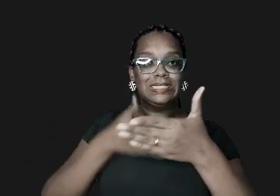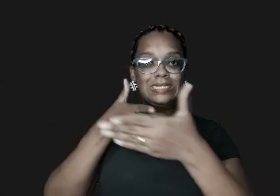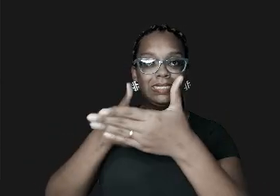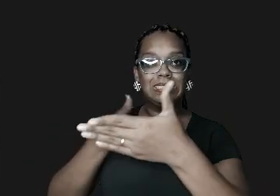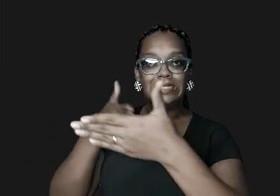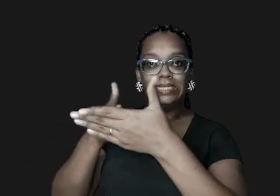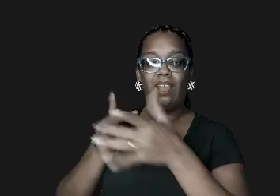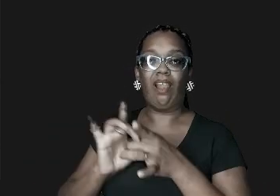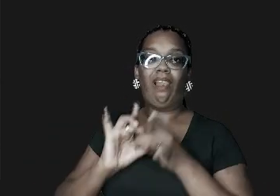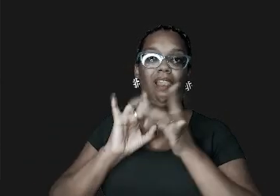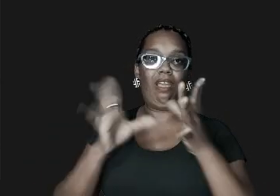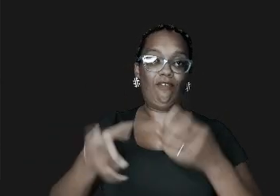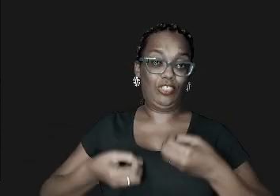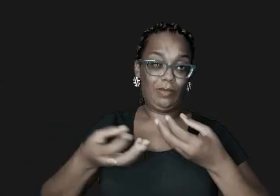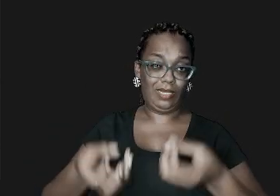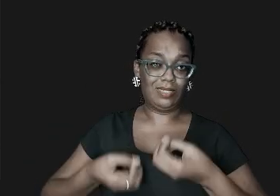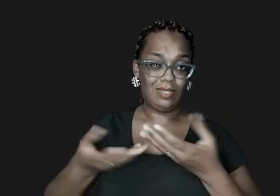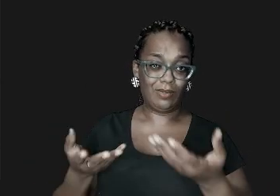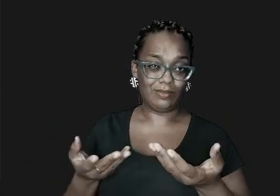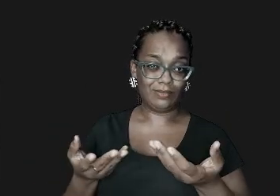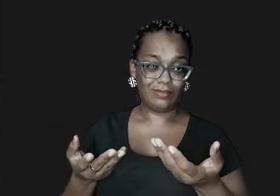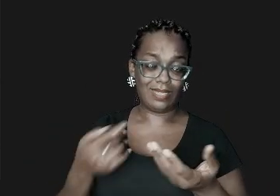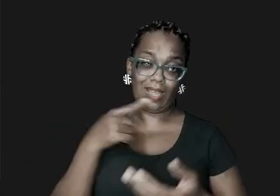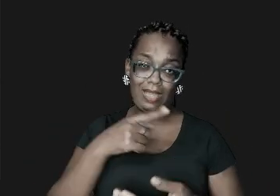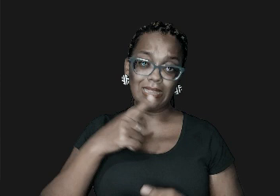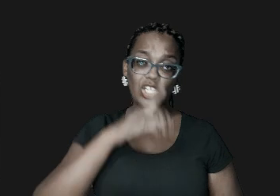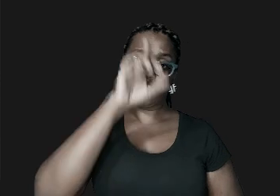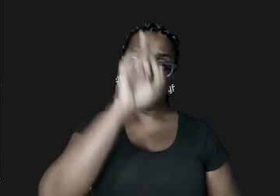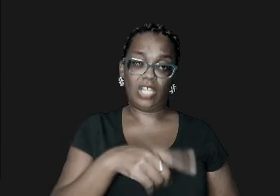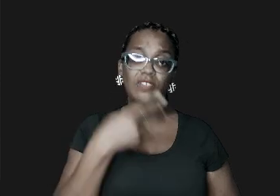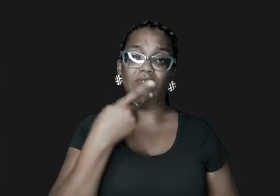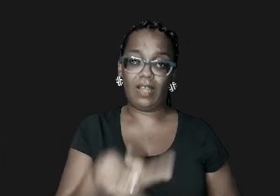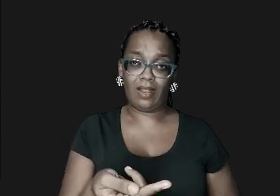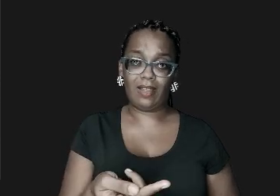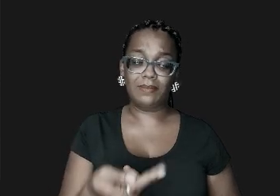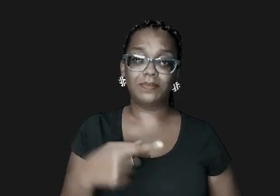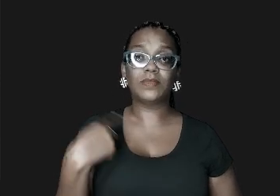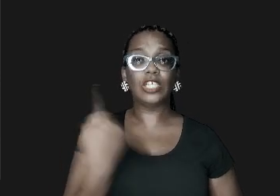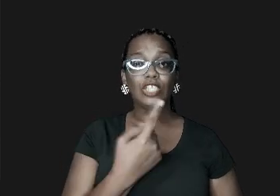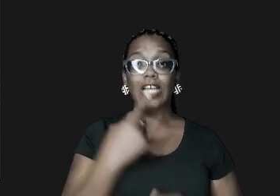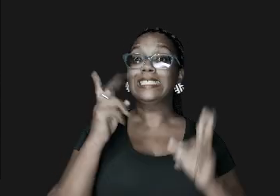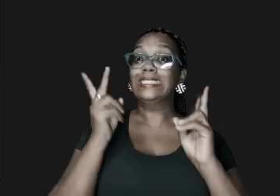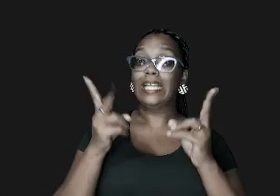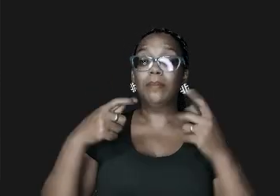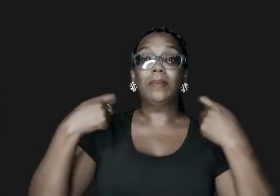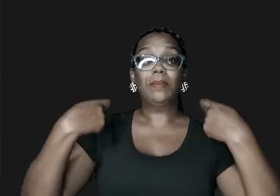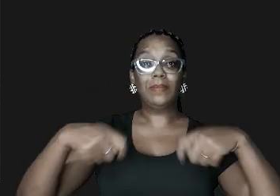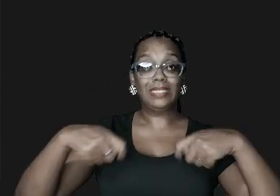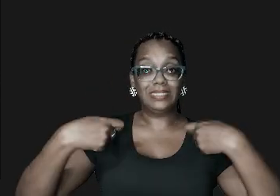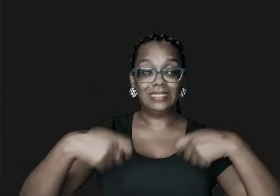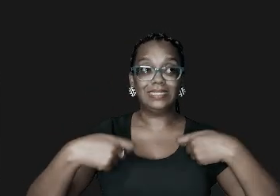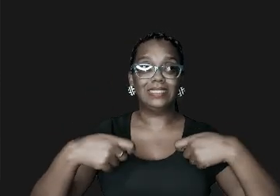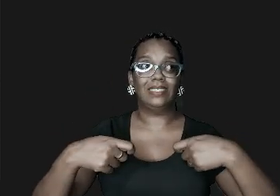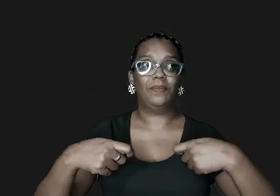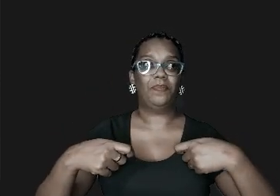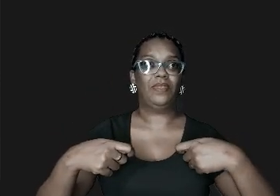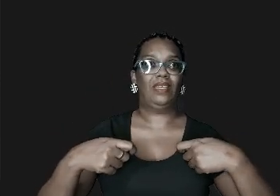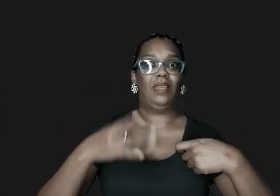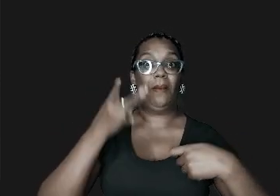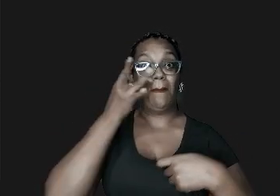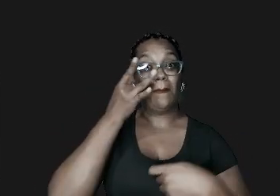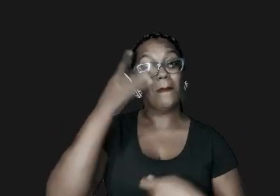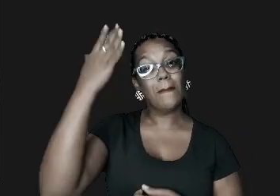os desafios aqui que esbarra na liberdade de expressão o sujeito ele tem o direito de falar a gente vai